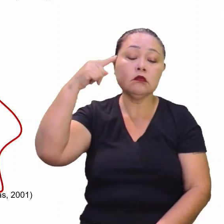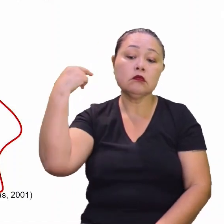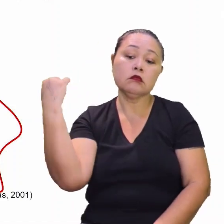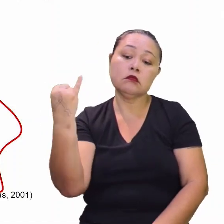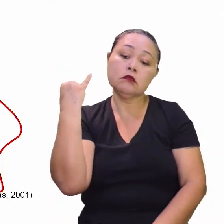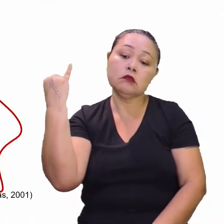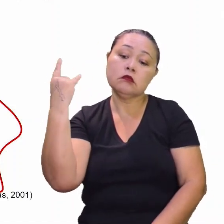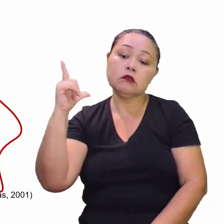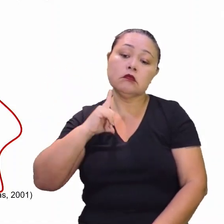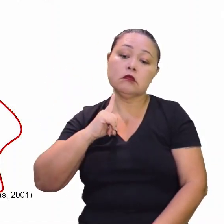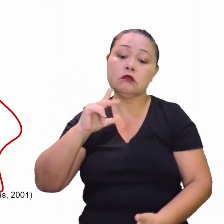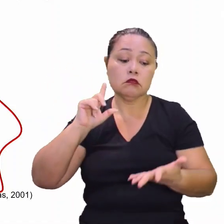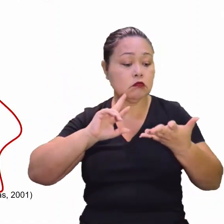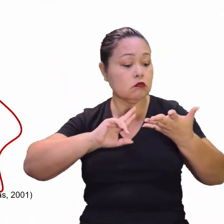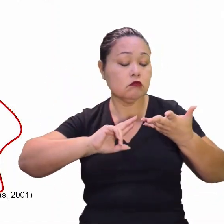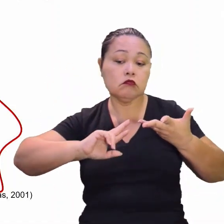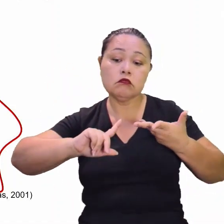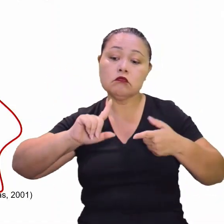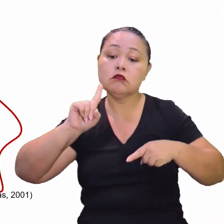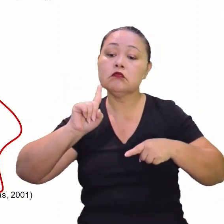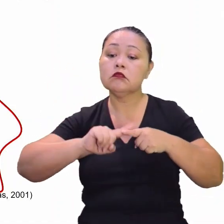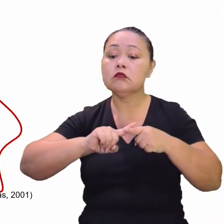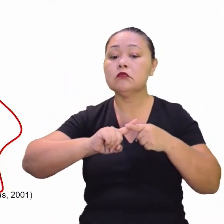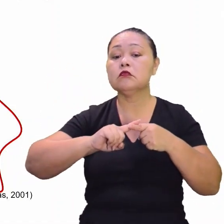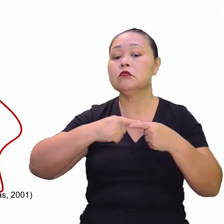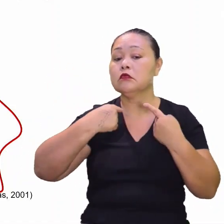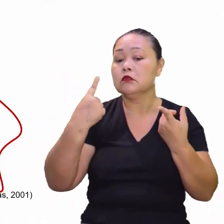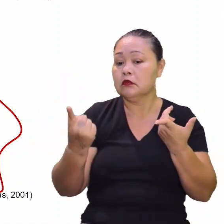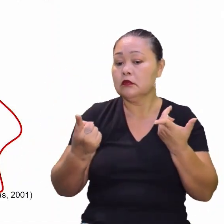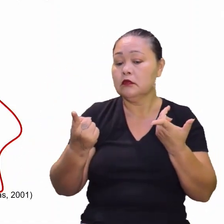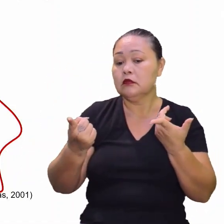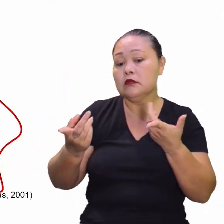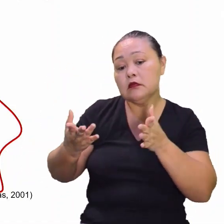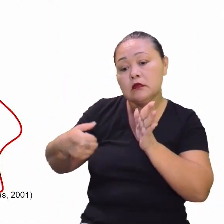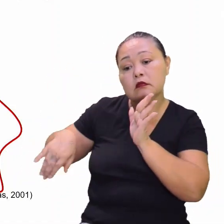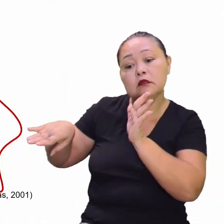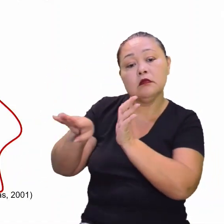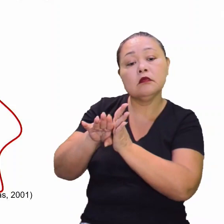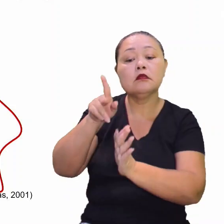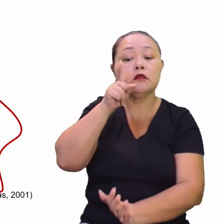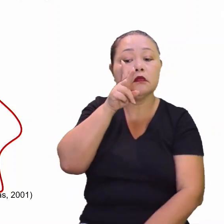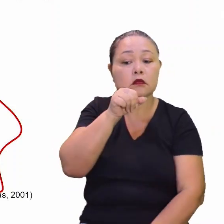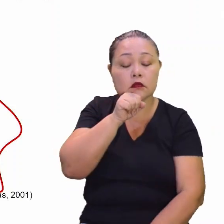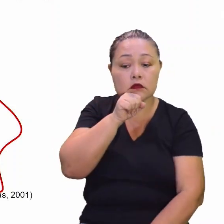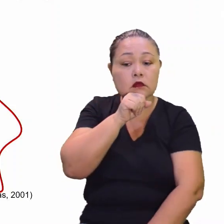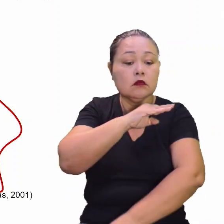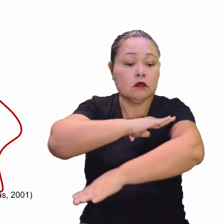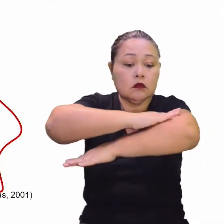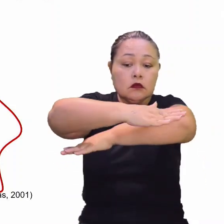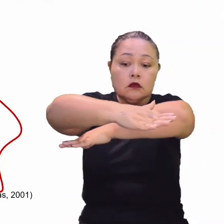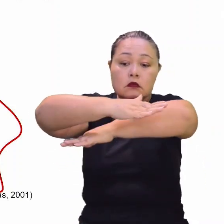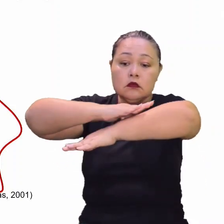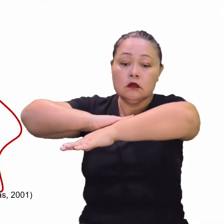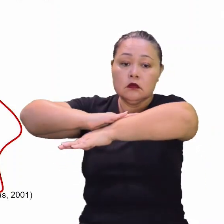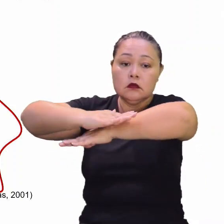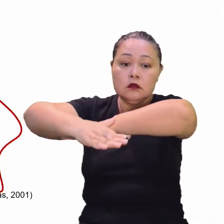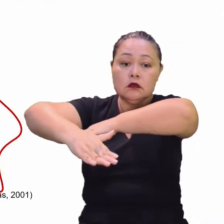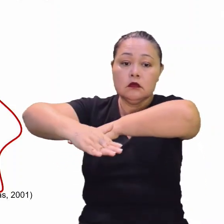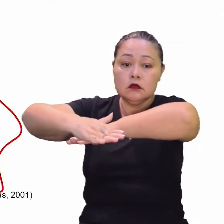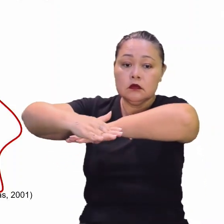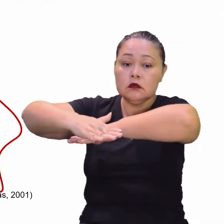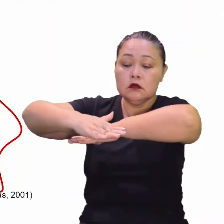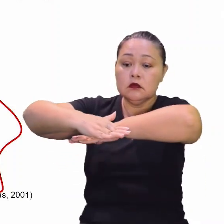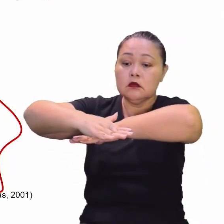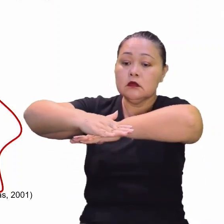essa importância da diversificação de uma matriz de transporte, porque até aqui em Porto Velho, rodovia, é o